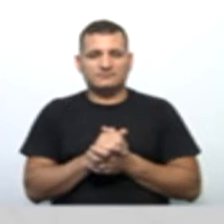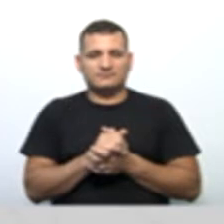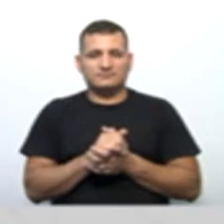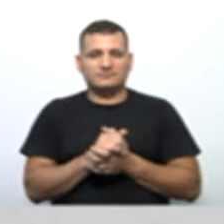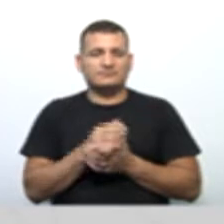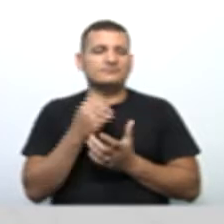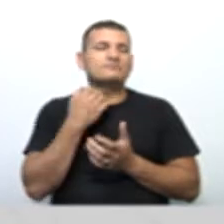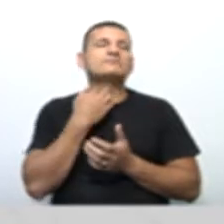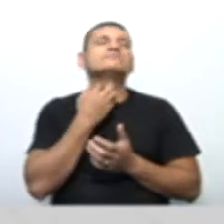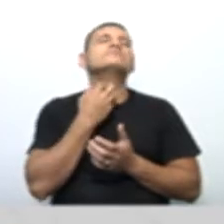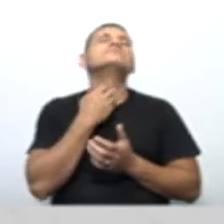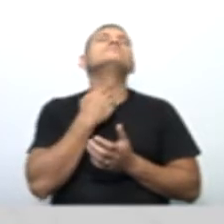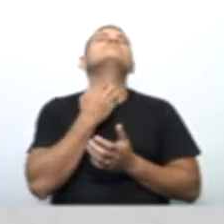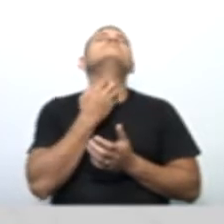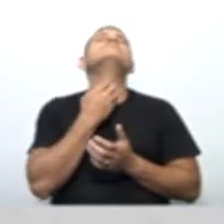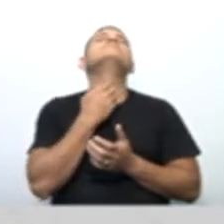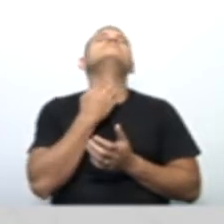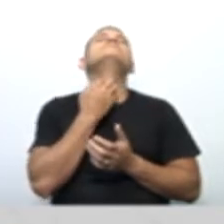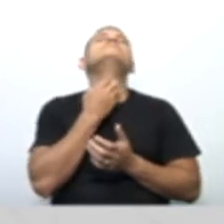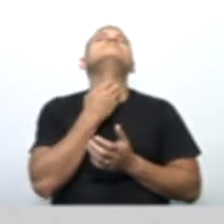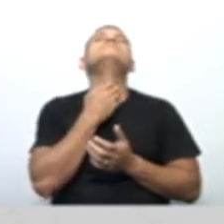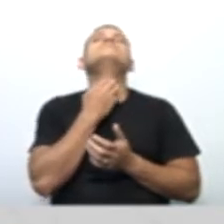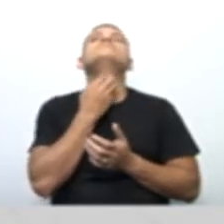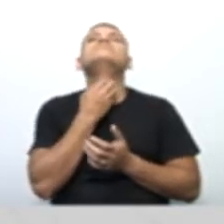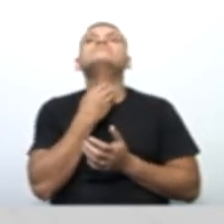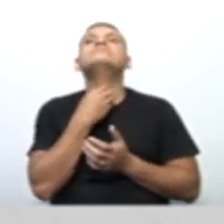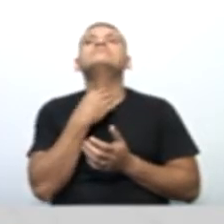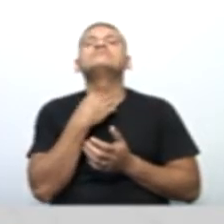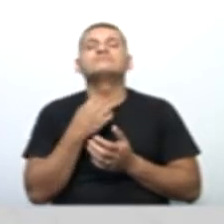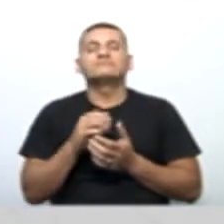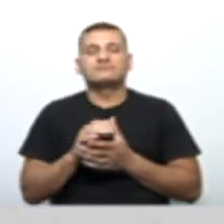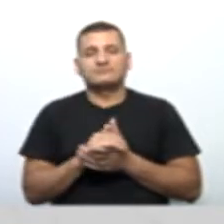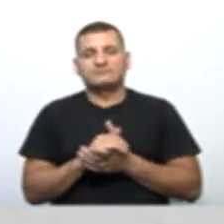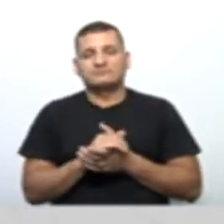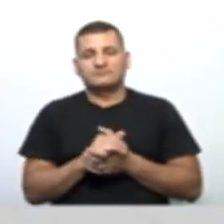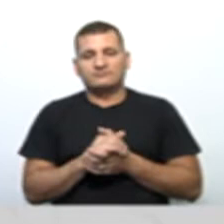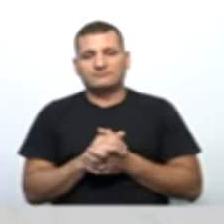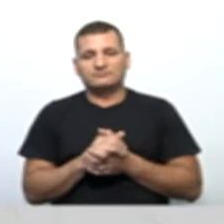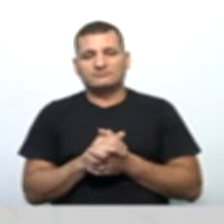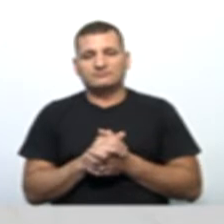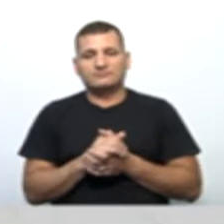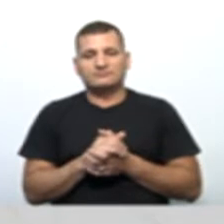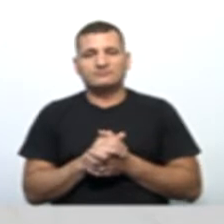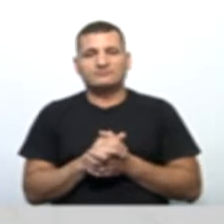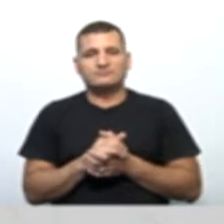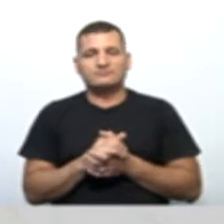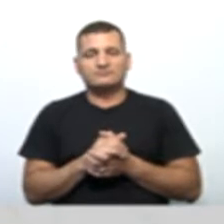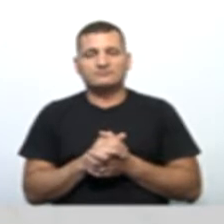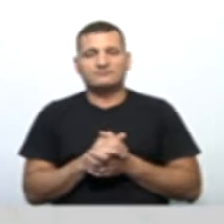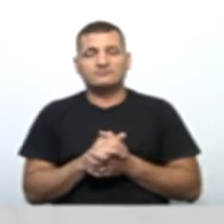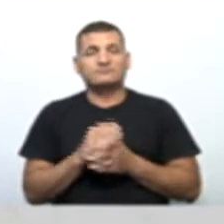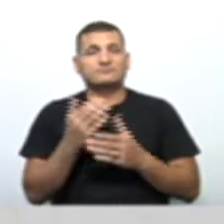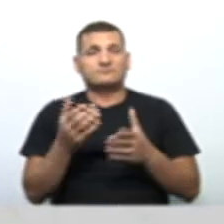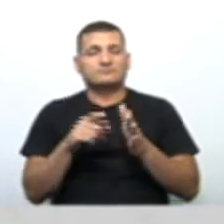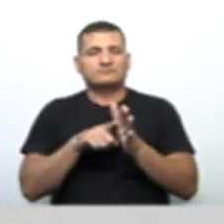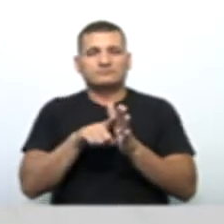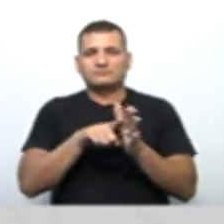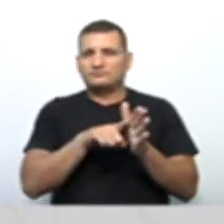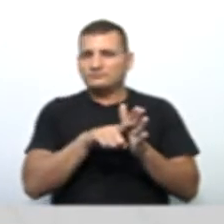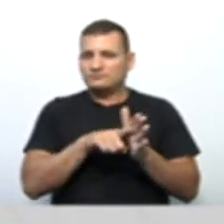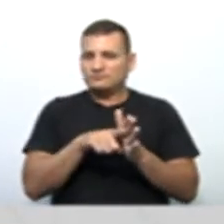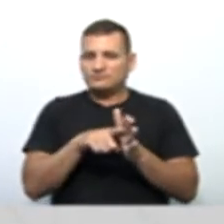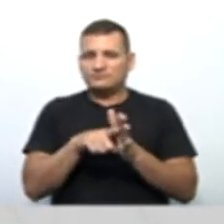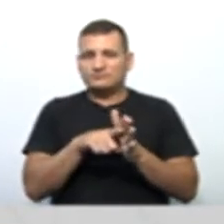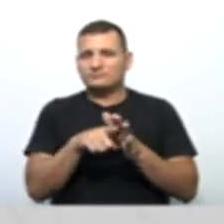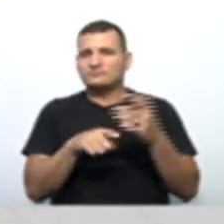tanto a máxima você você tiver dúvida emitir quem já está no mercado isso então dar uma pesquisada dar uma olhada nos